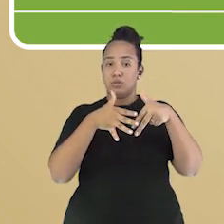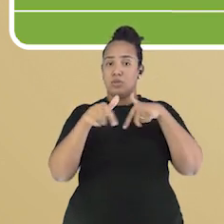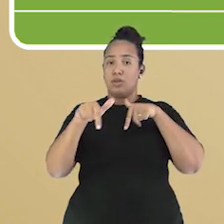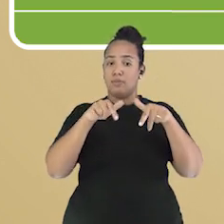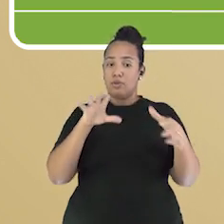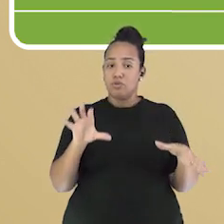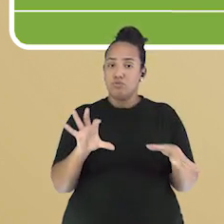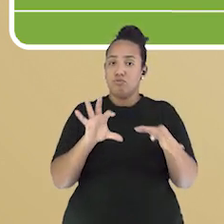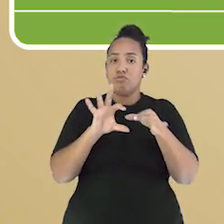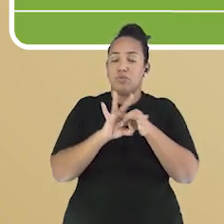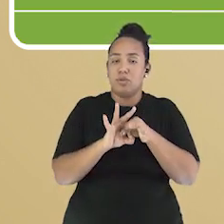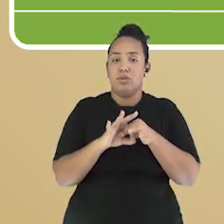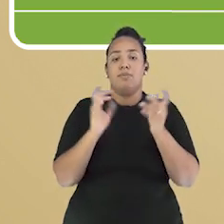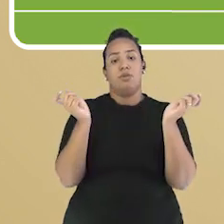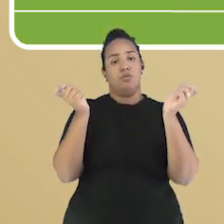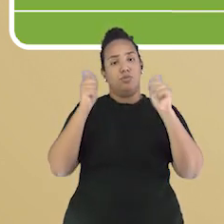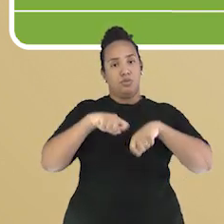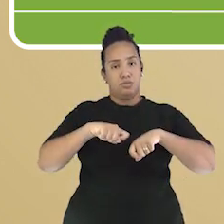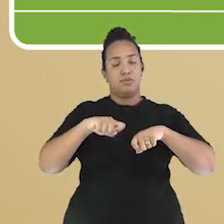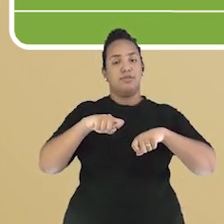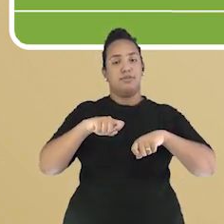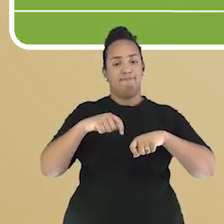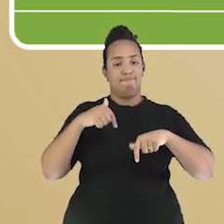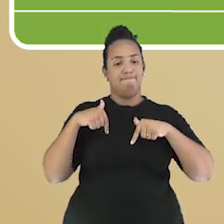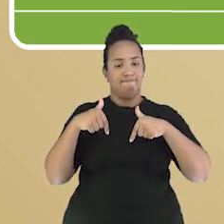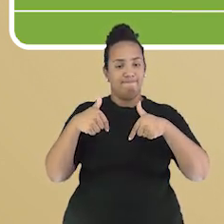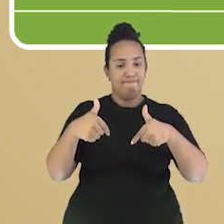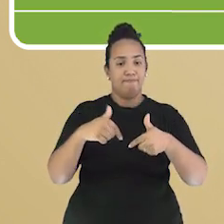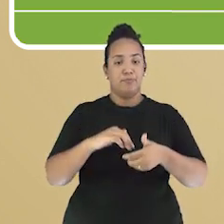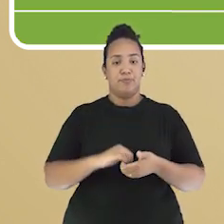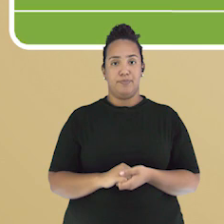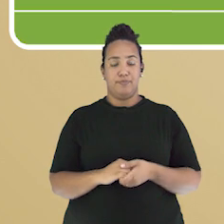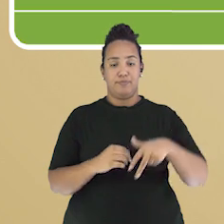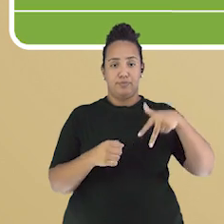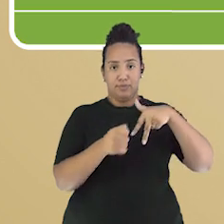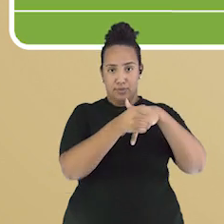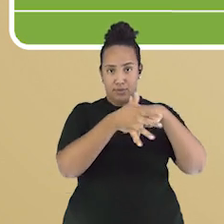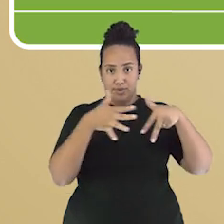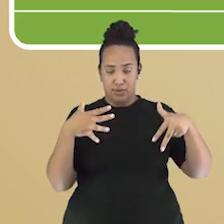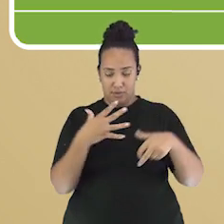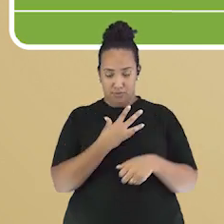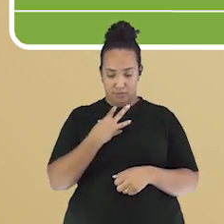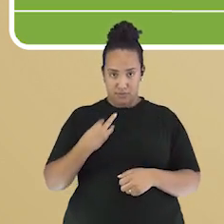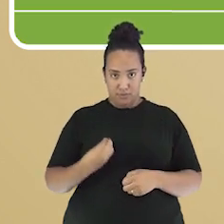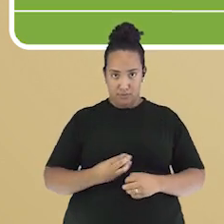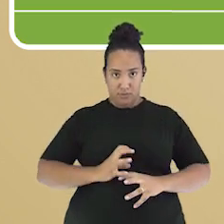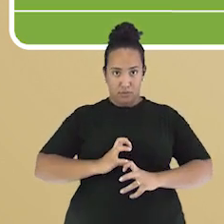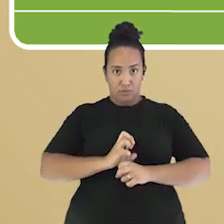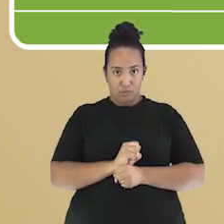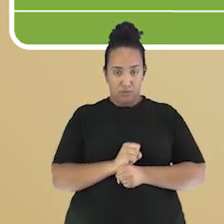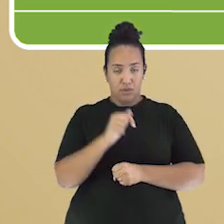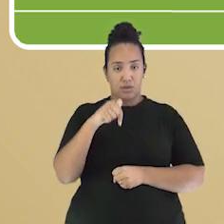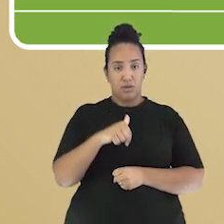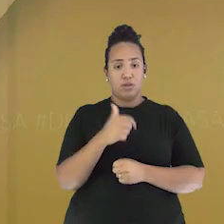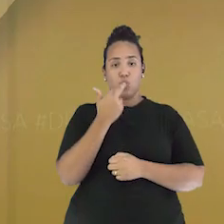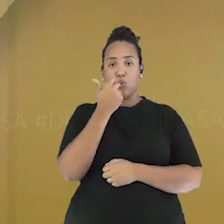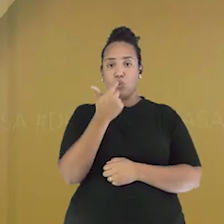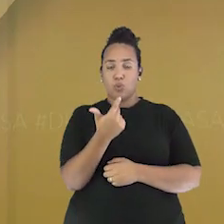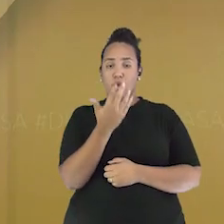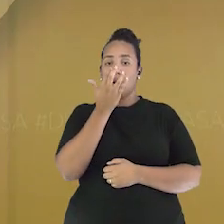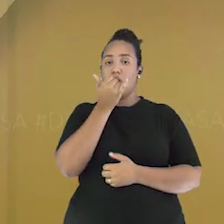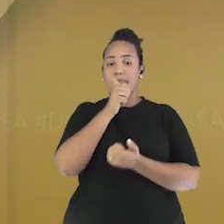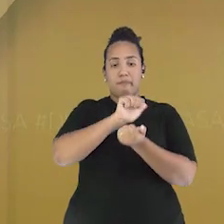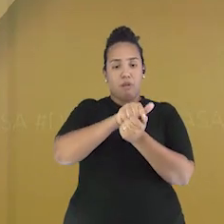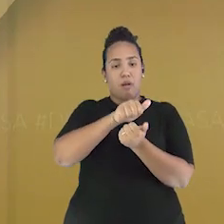atinjam sua finalidade. O sistema digestório quebra e absorve os nutrientes presentes nos alimentos.